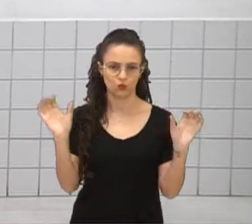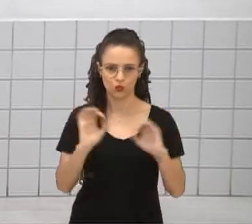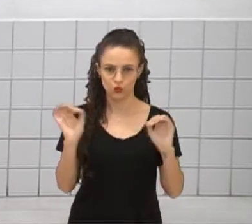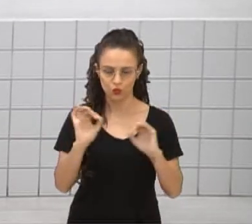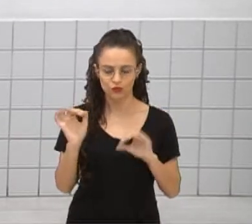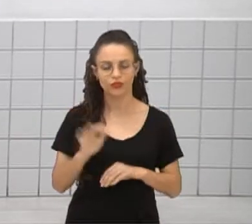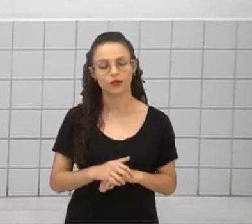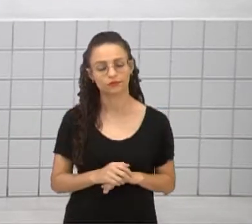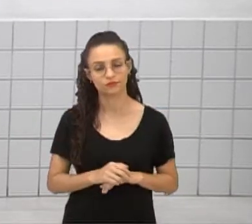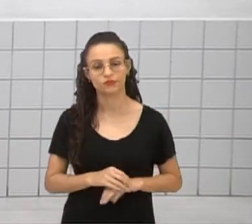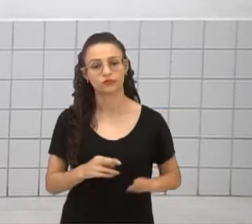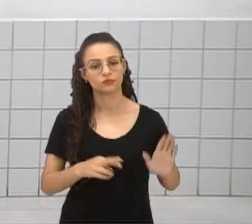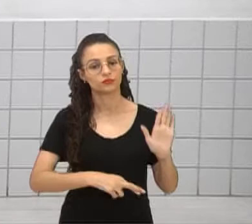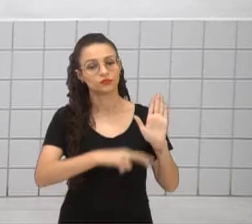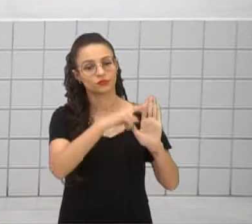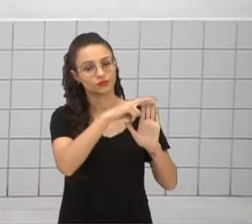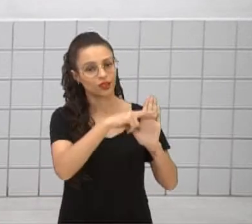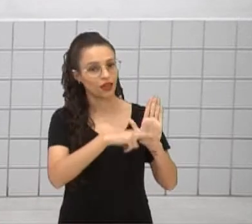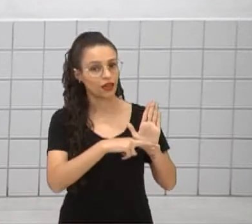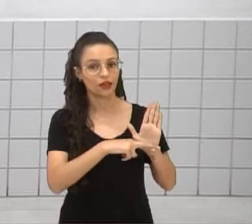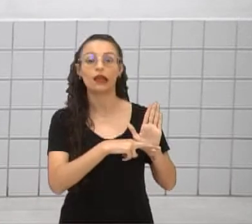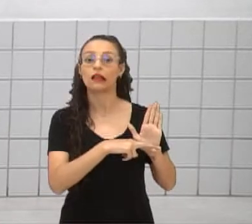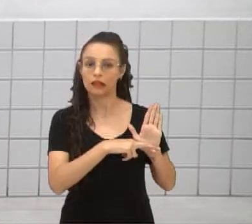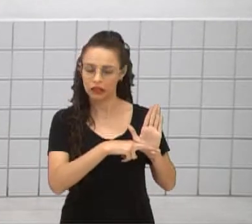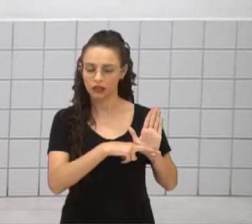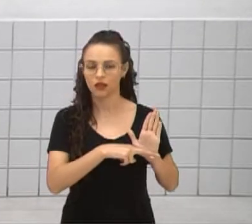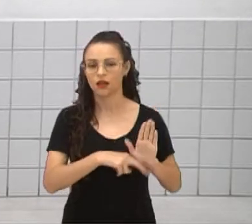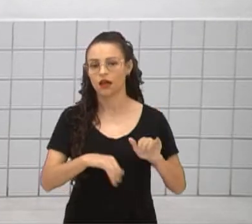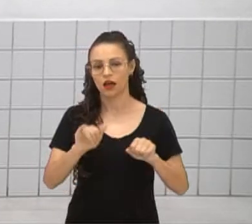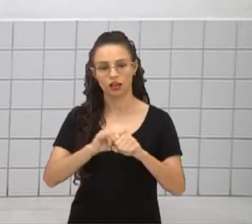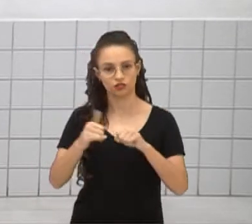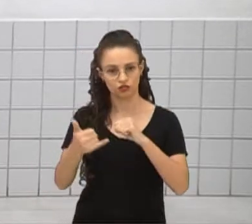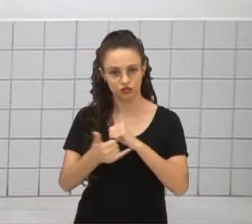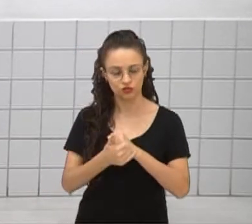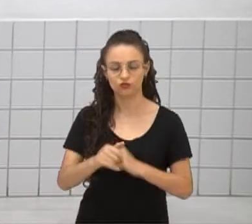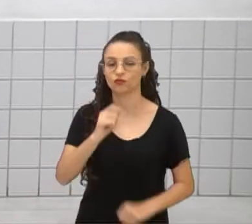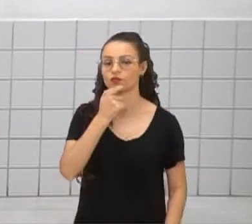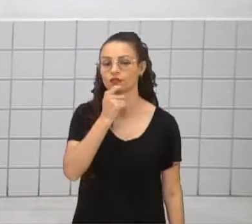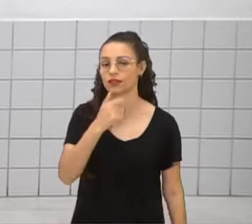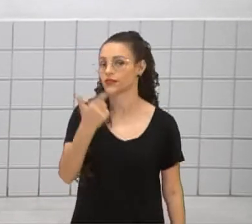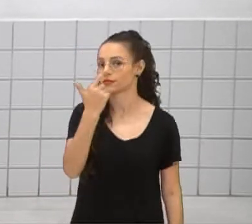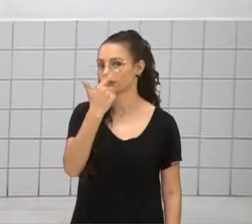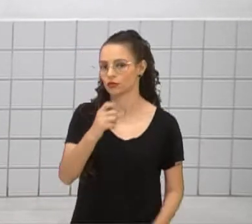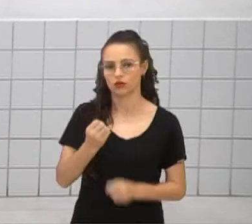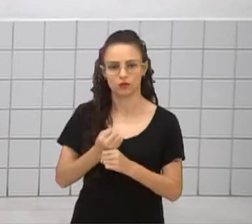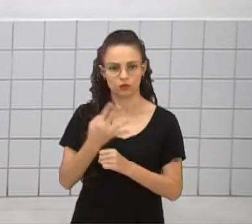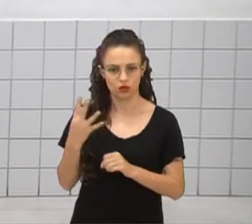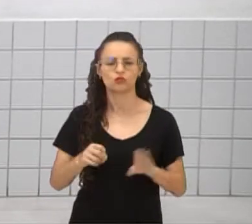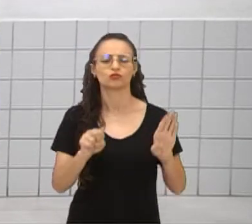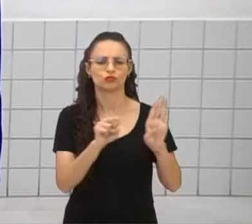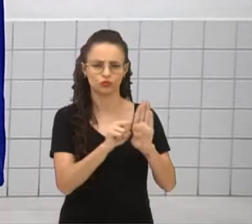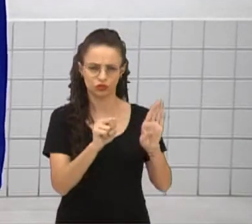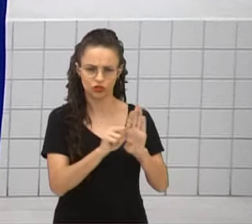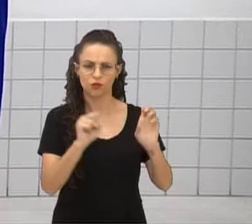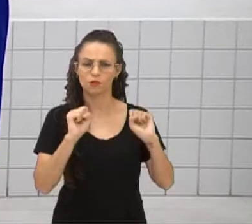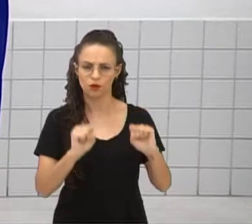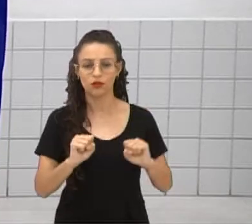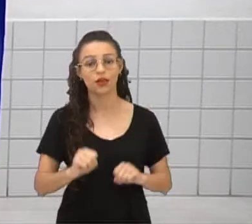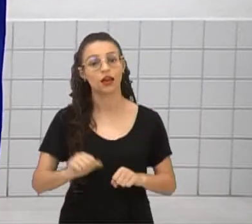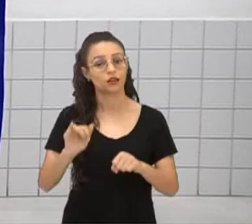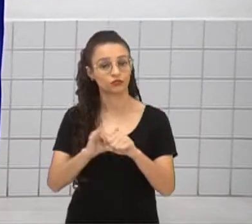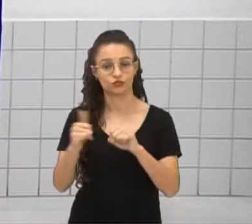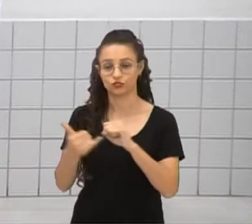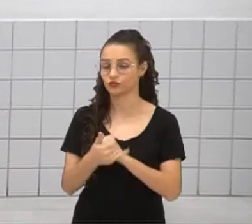você tem uma regra é perna essa adjetivo em inglês não tem plural beleza substantivo você pode jogar de boa